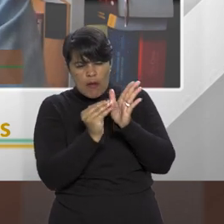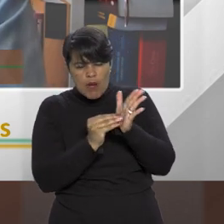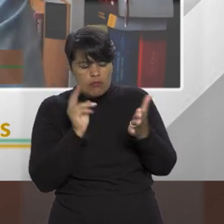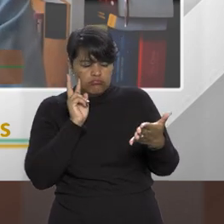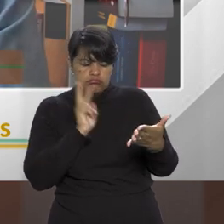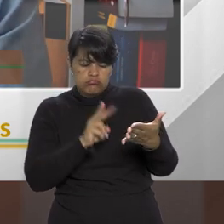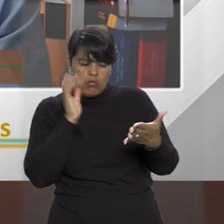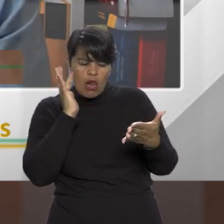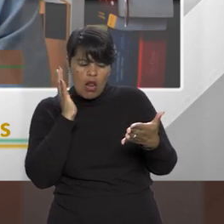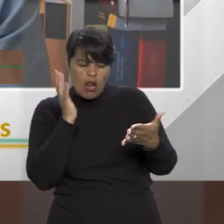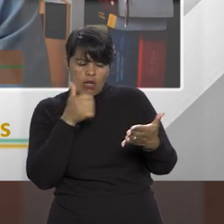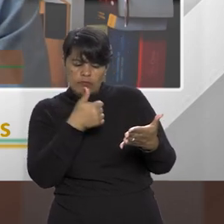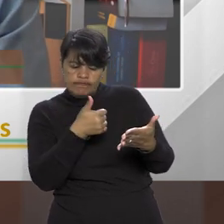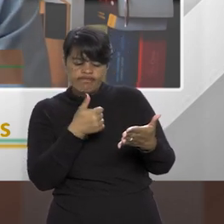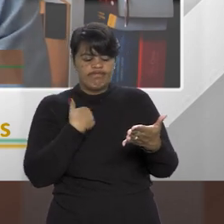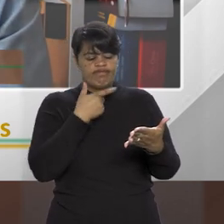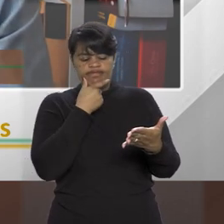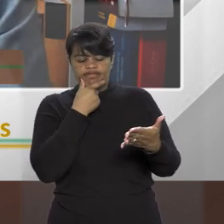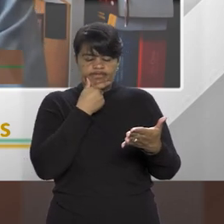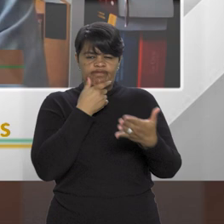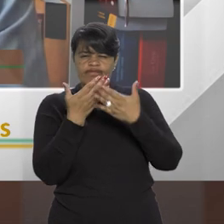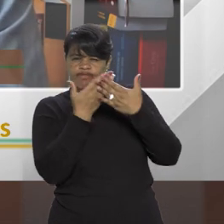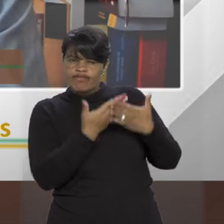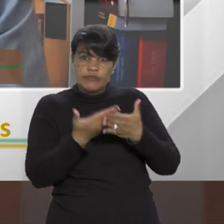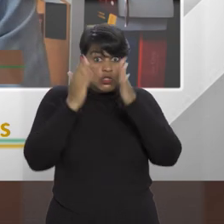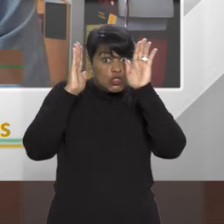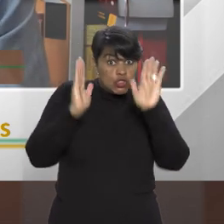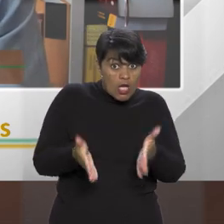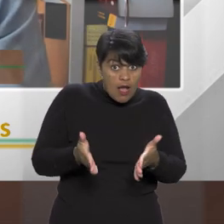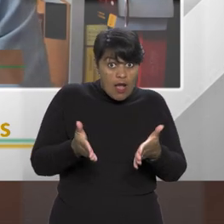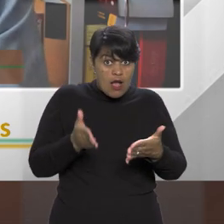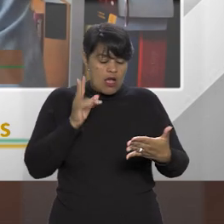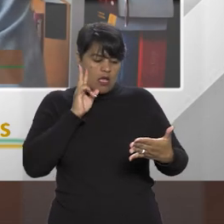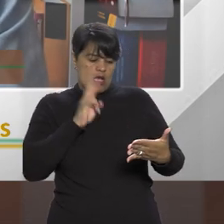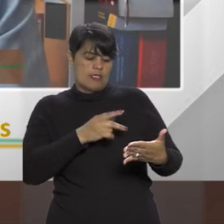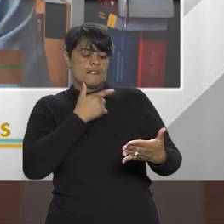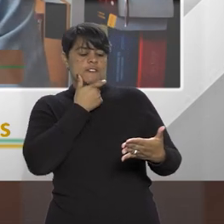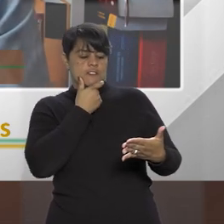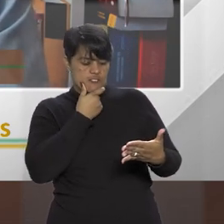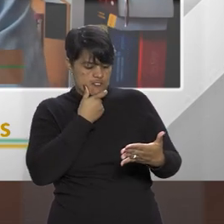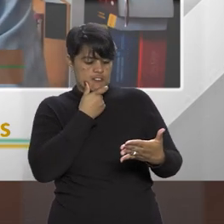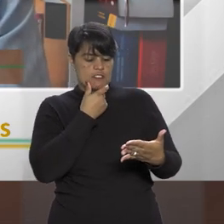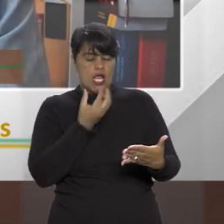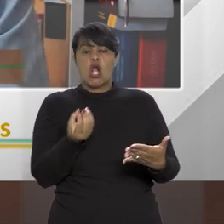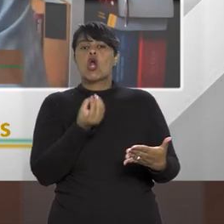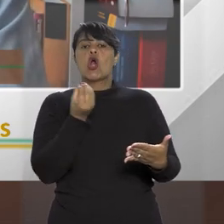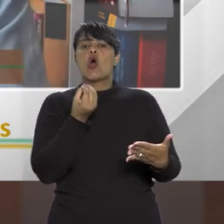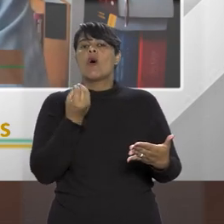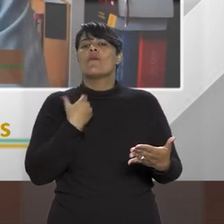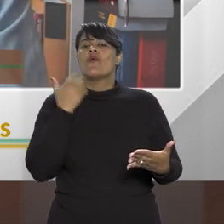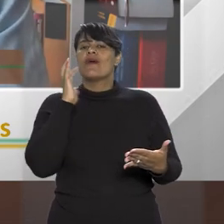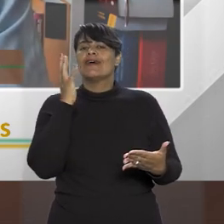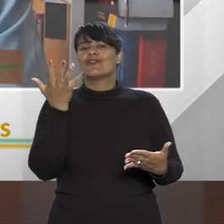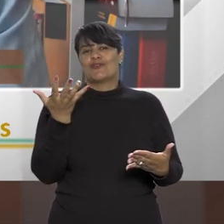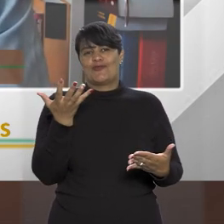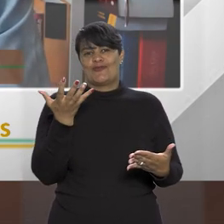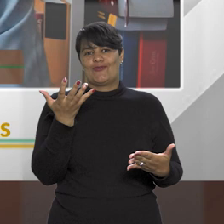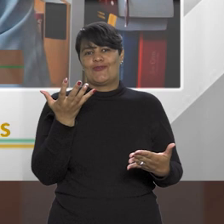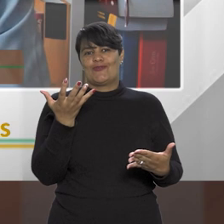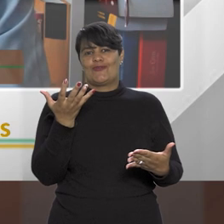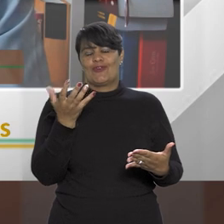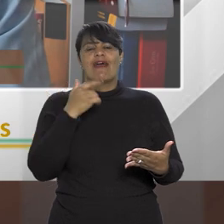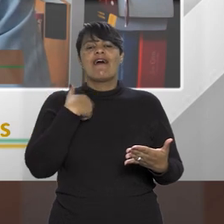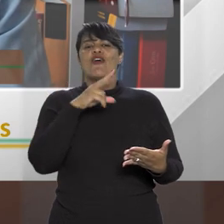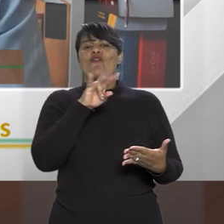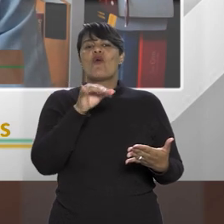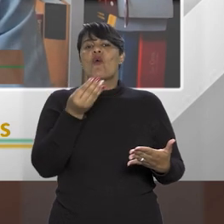eu vou distribuir para onde? Eu vou levar esse problema para ser resolvido por qual porta? Esse é o papel do advogado e da